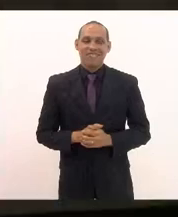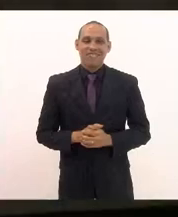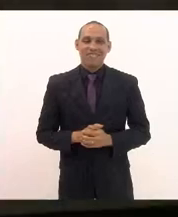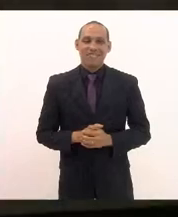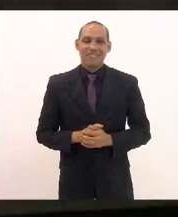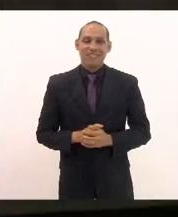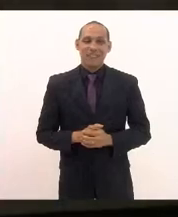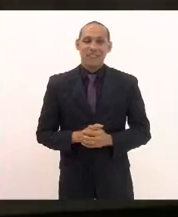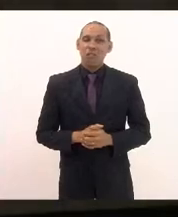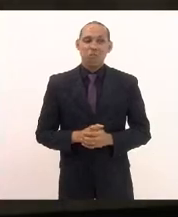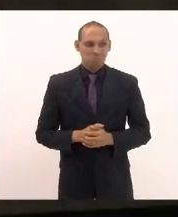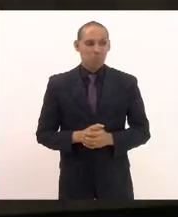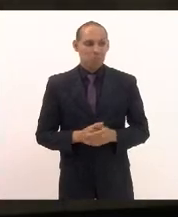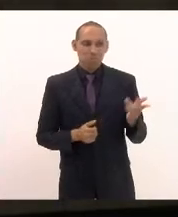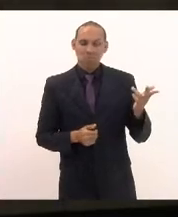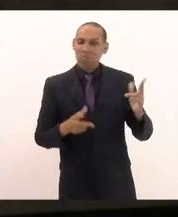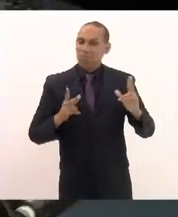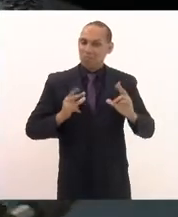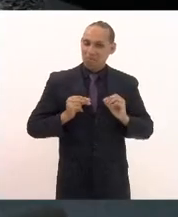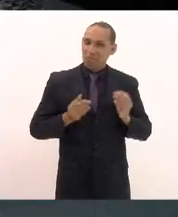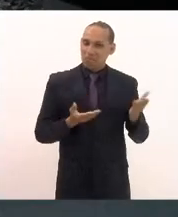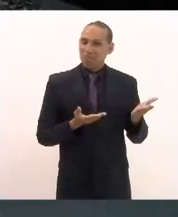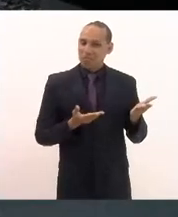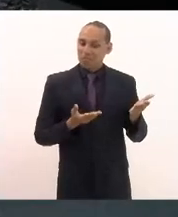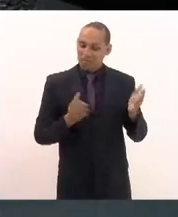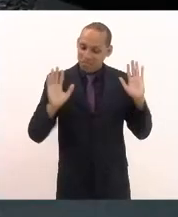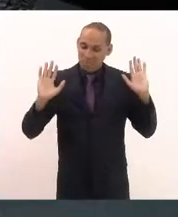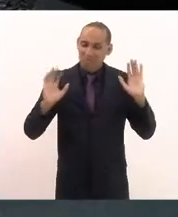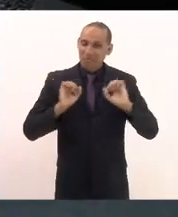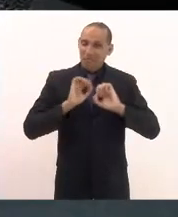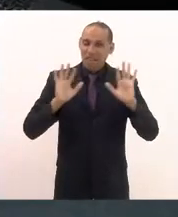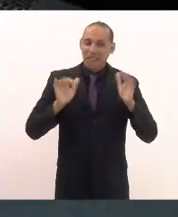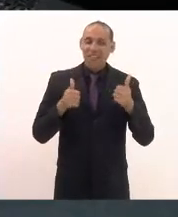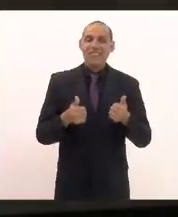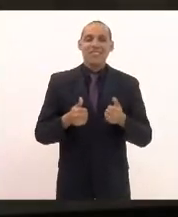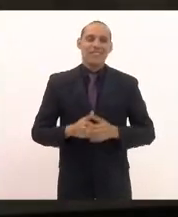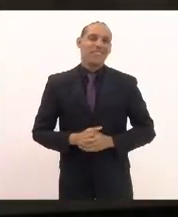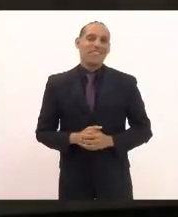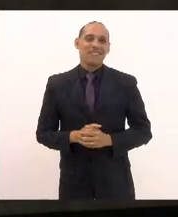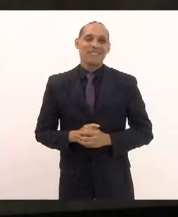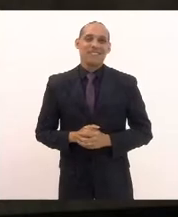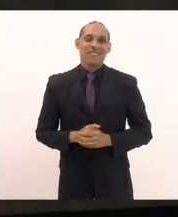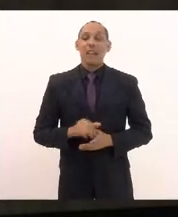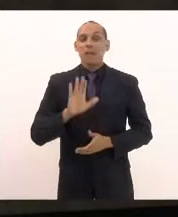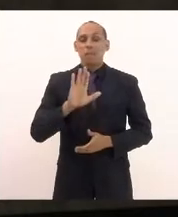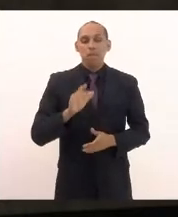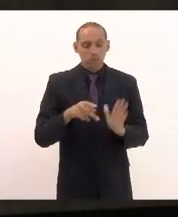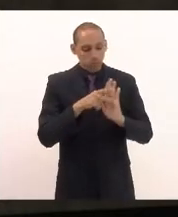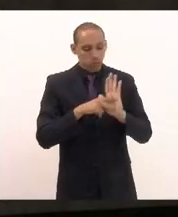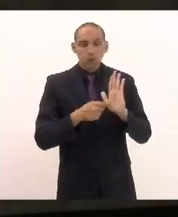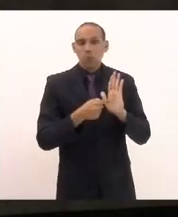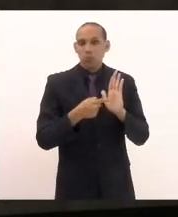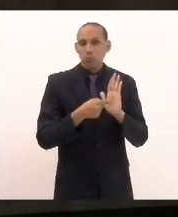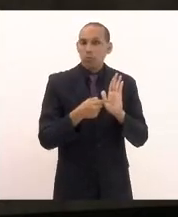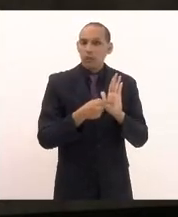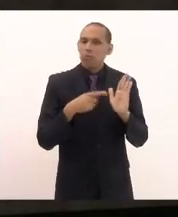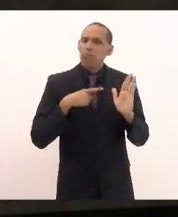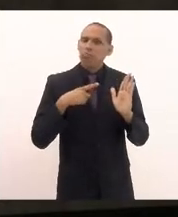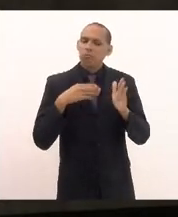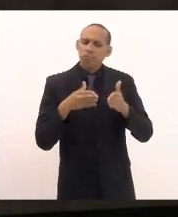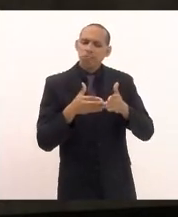E com o devido mérito, diga-se de passagem. Né? Mas o projeto dispõe sobre as